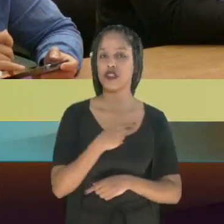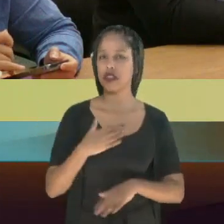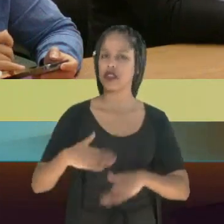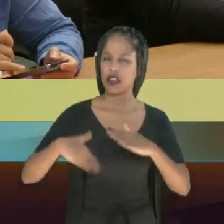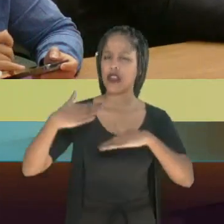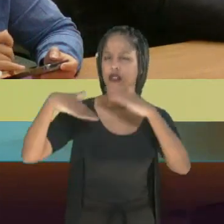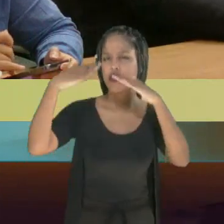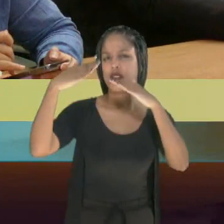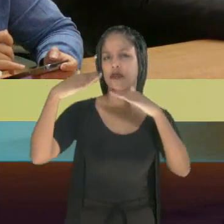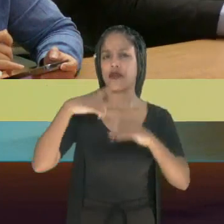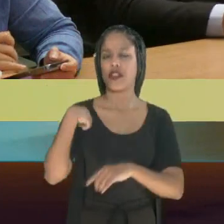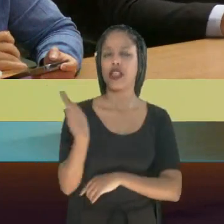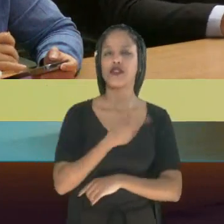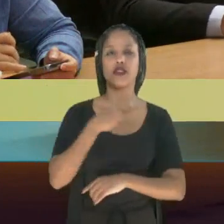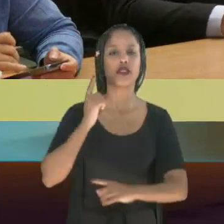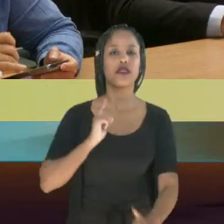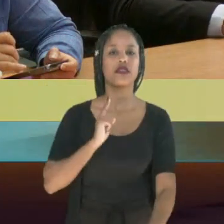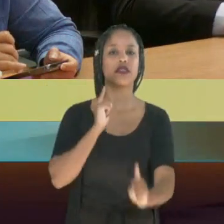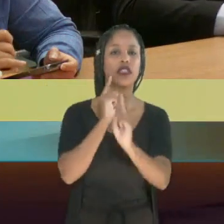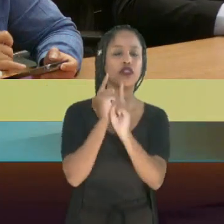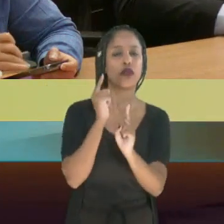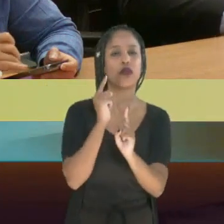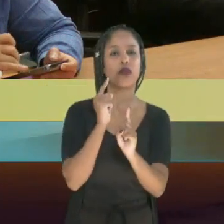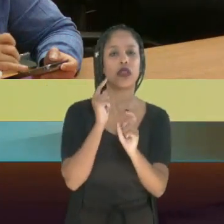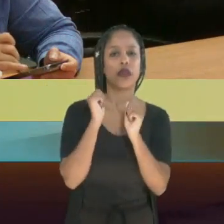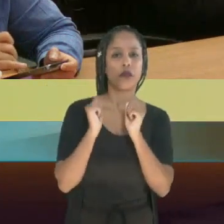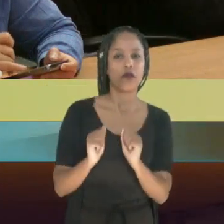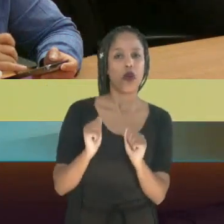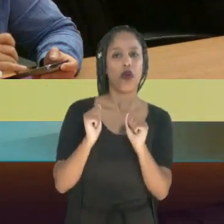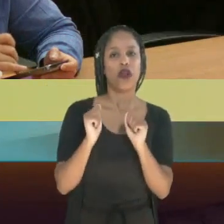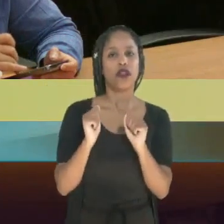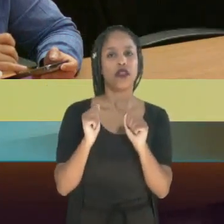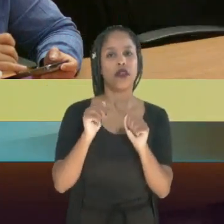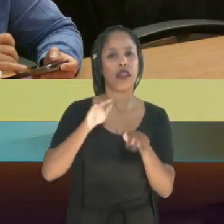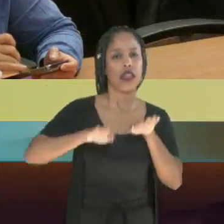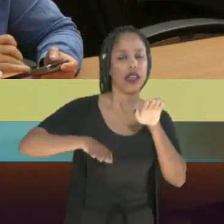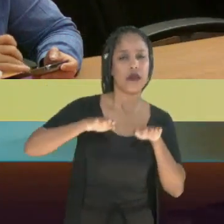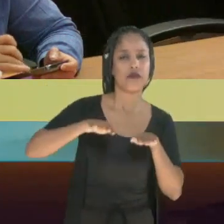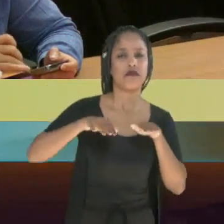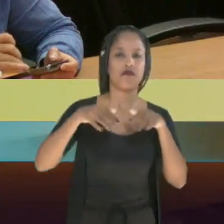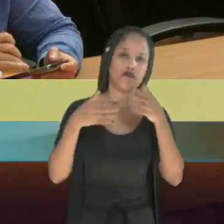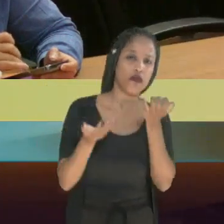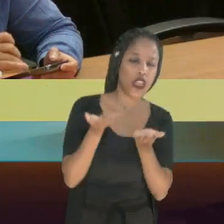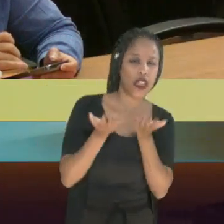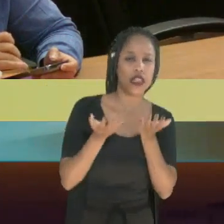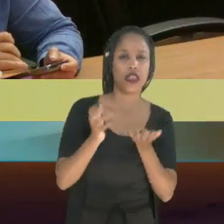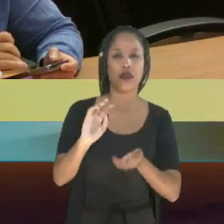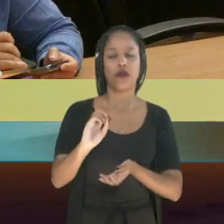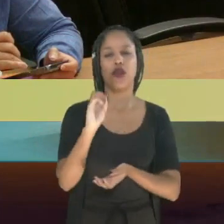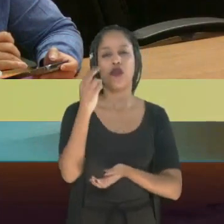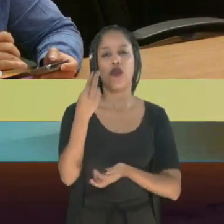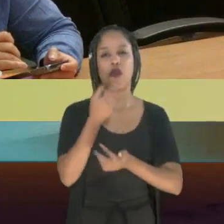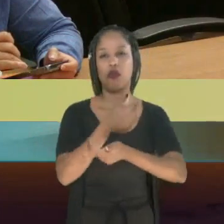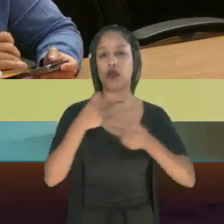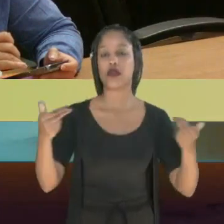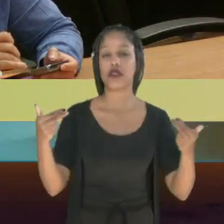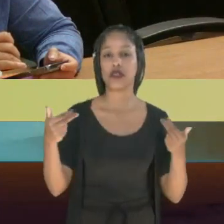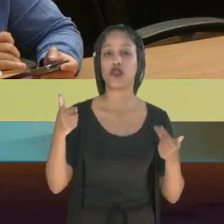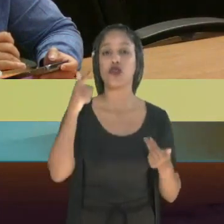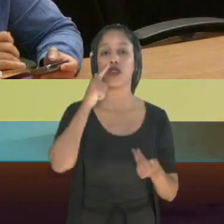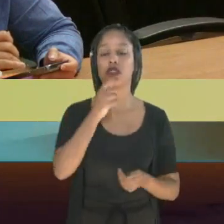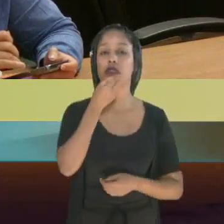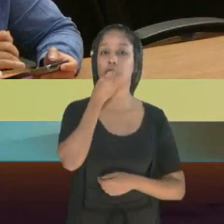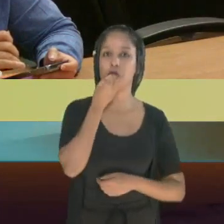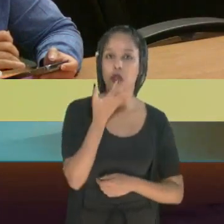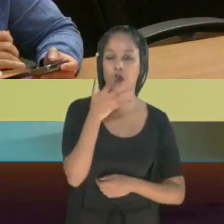avançar e vamos encontrar talvez um meio termo ou algo que fique bom para o